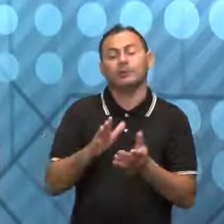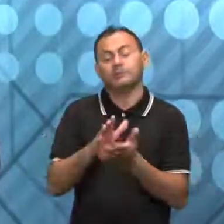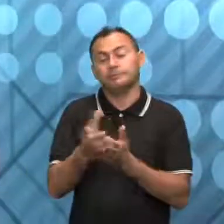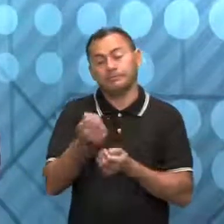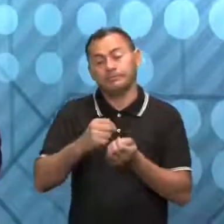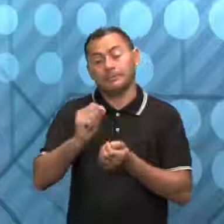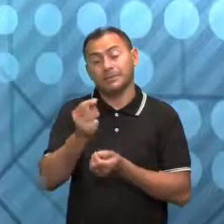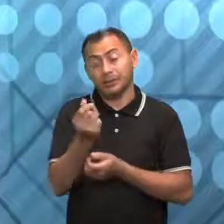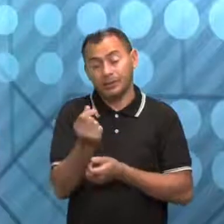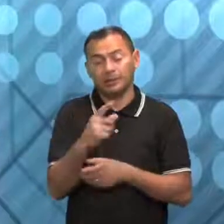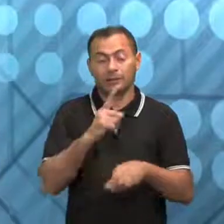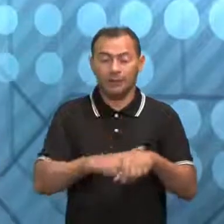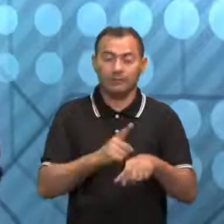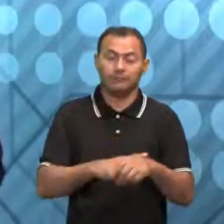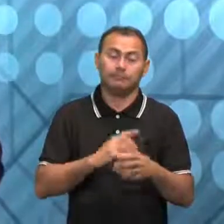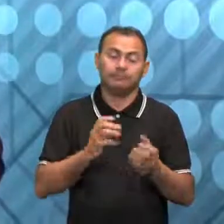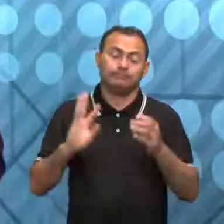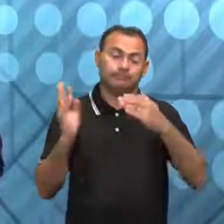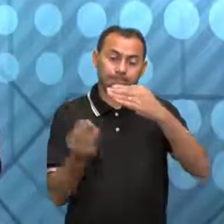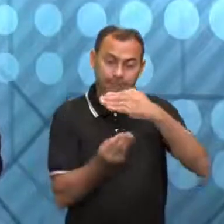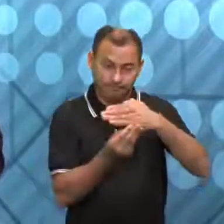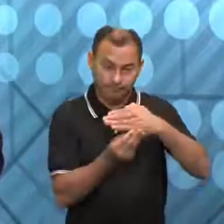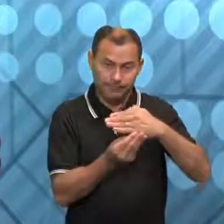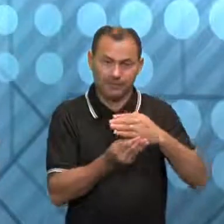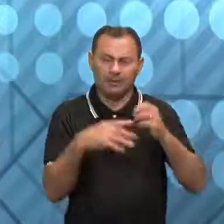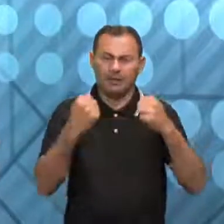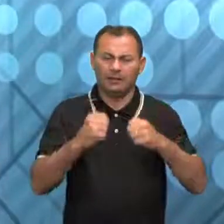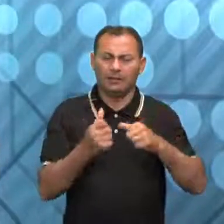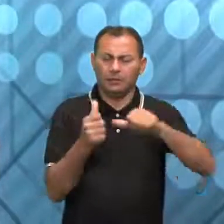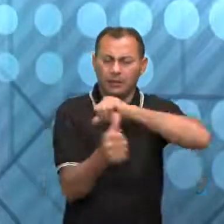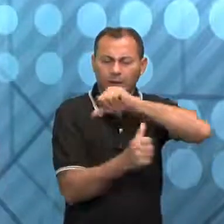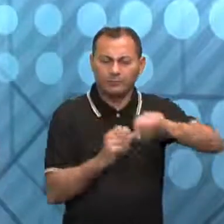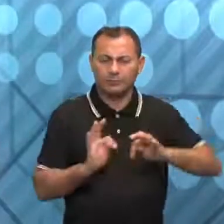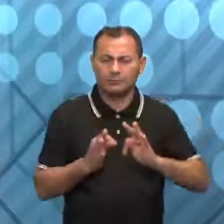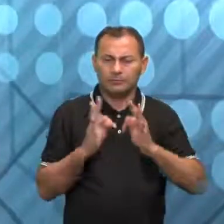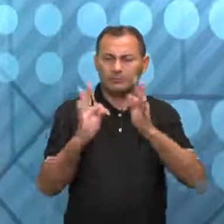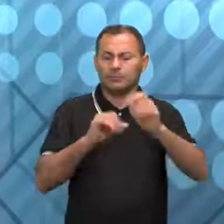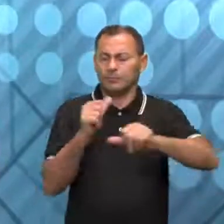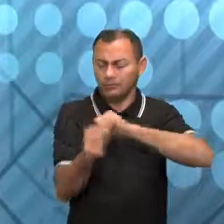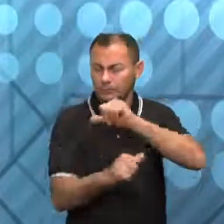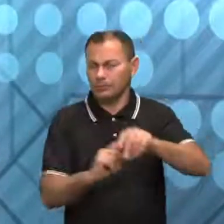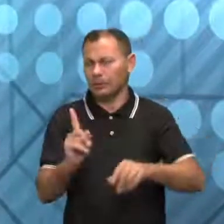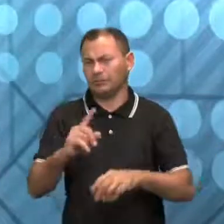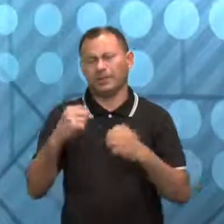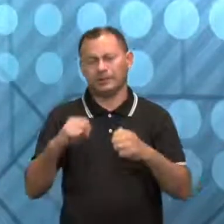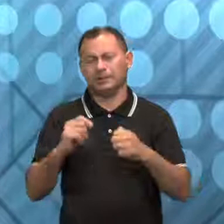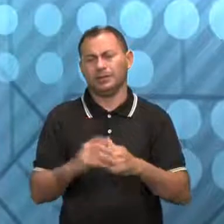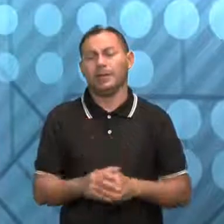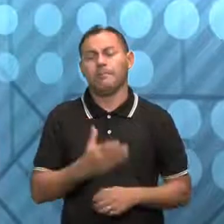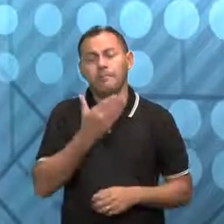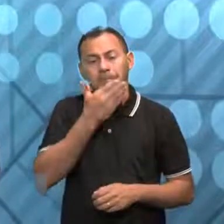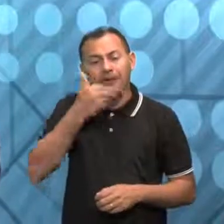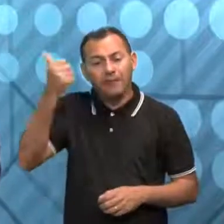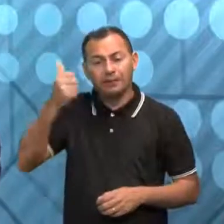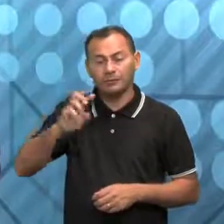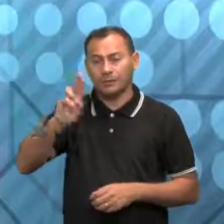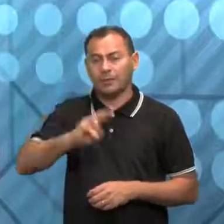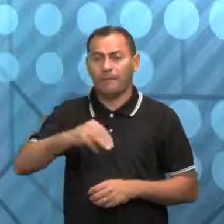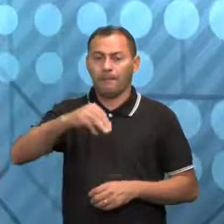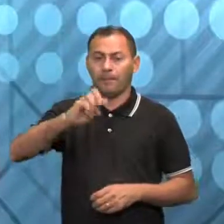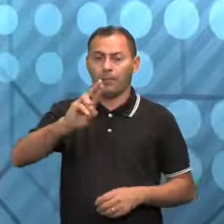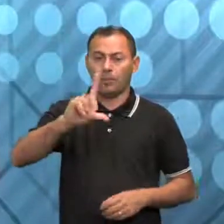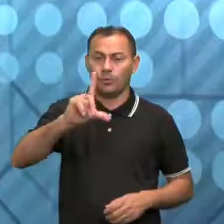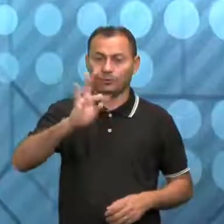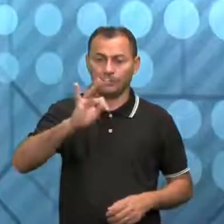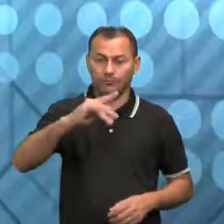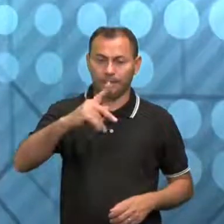consegue economizar tempo de implementação, você não precisa ficar trocando a tecnologia o tempo todo. Então, é muito mais fácil a gente utilizar a multiplexação